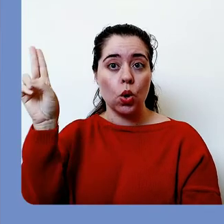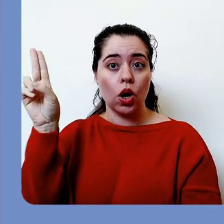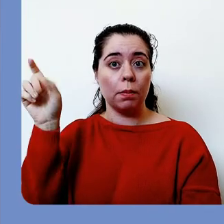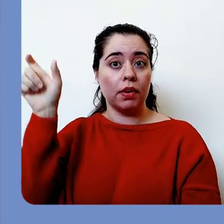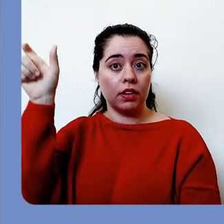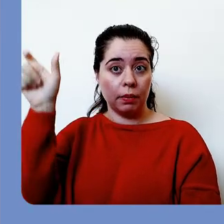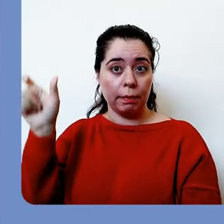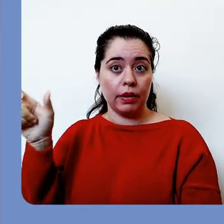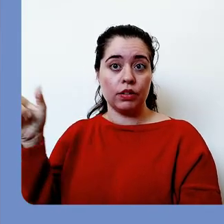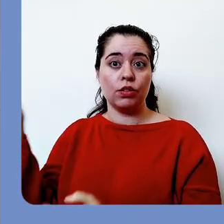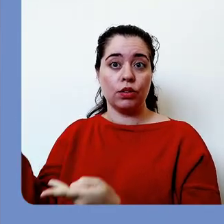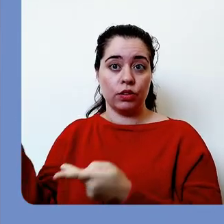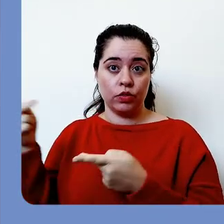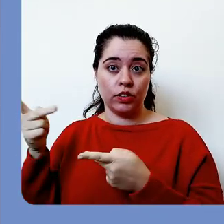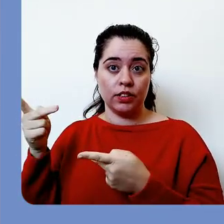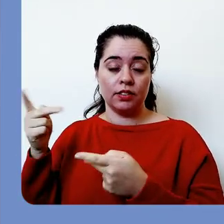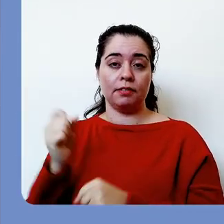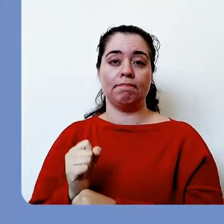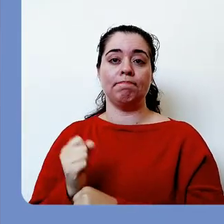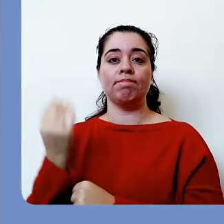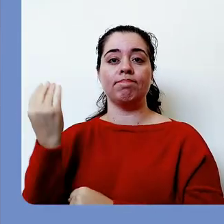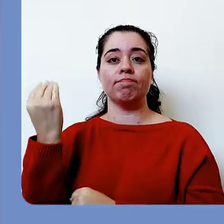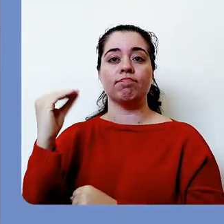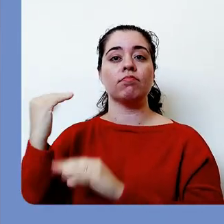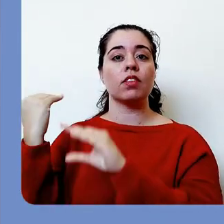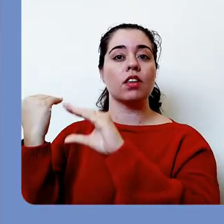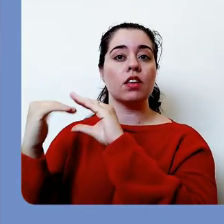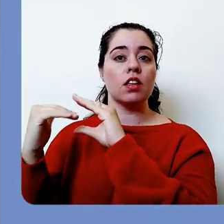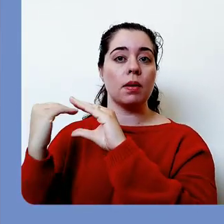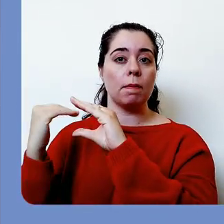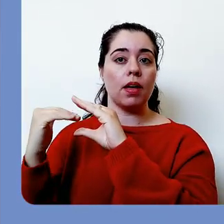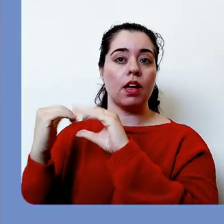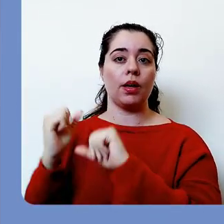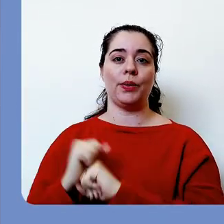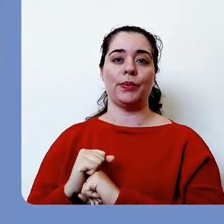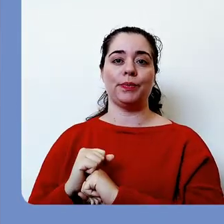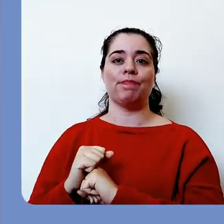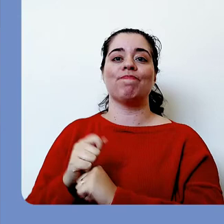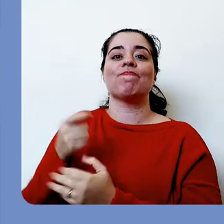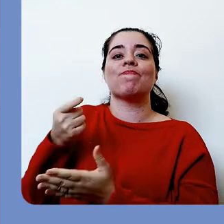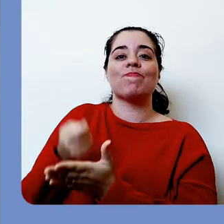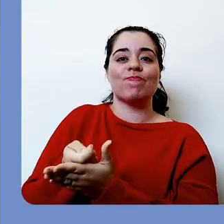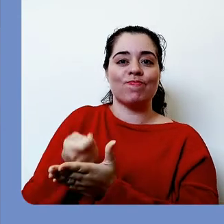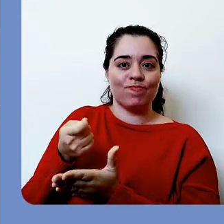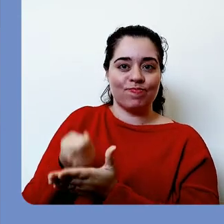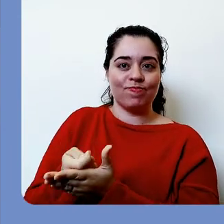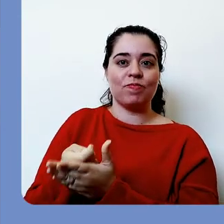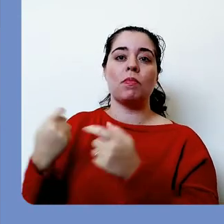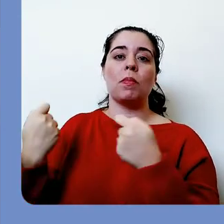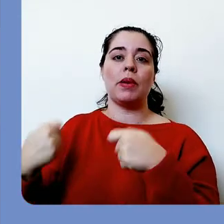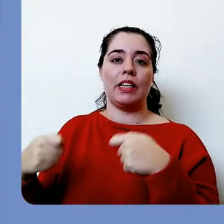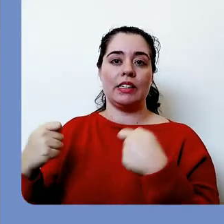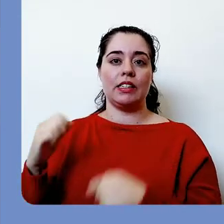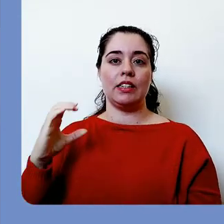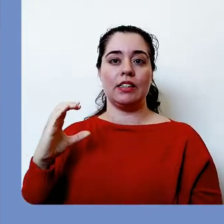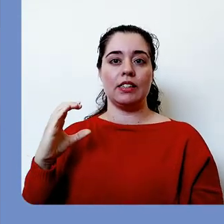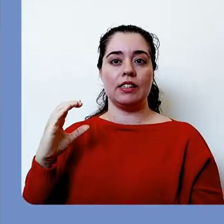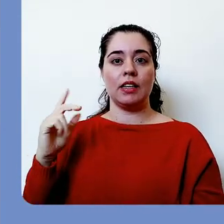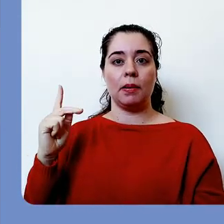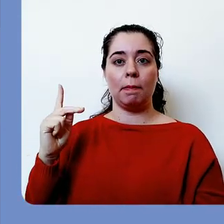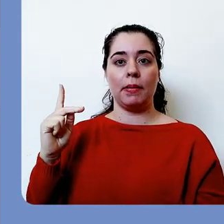especificamente no certificados deste participante você pode também ver os detalhes sobre a inscrição desse